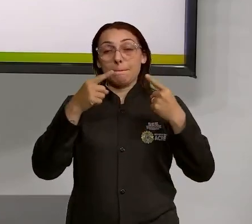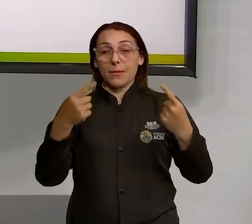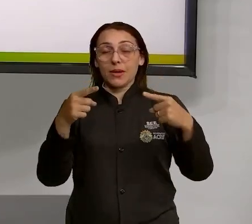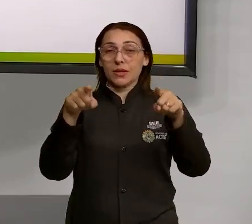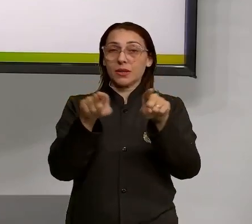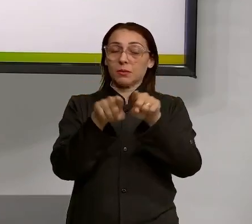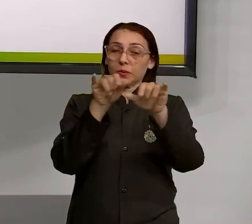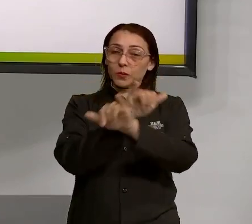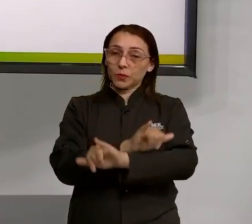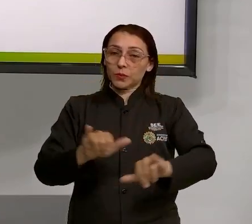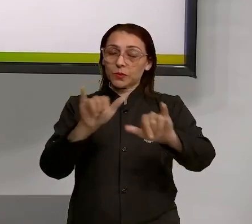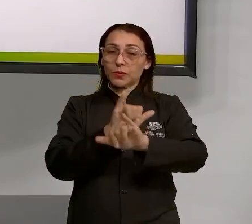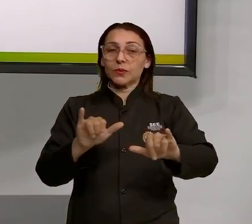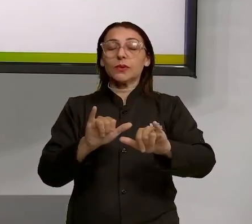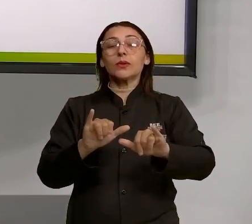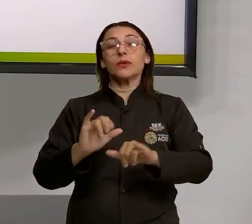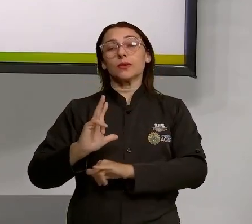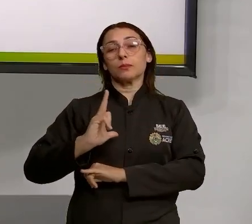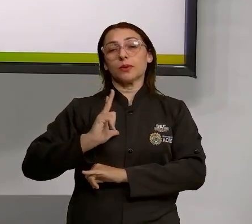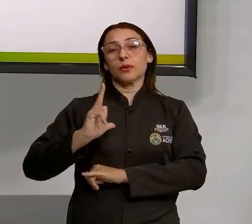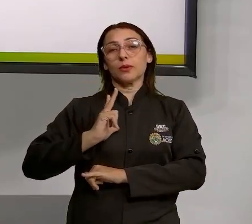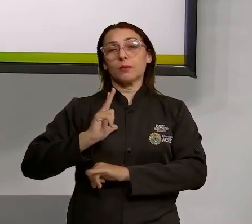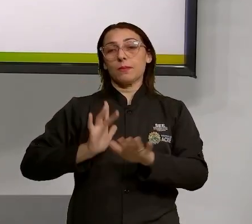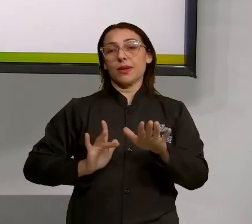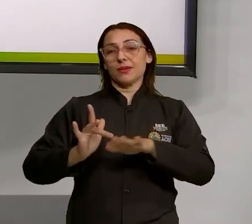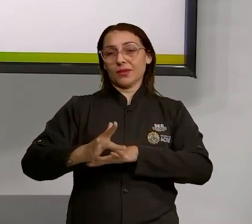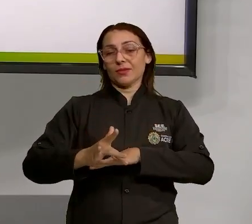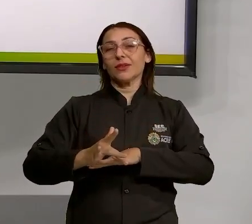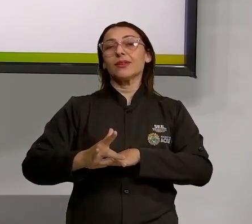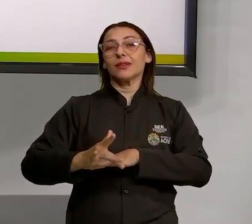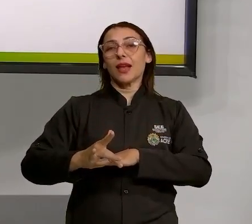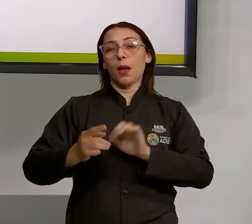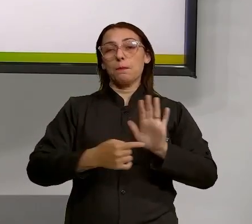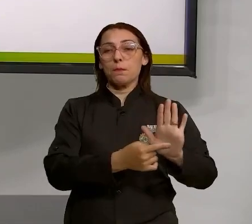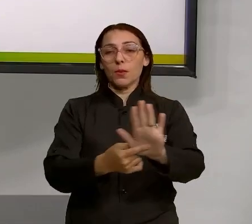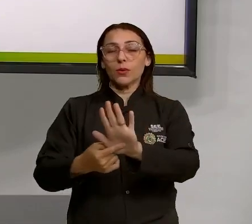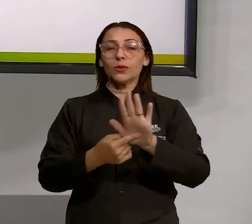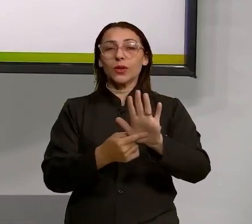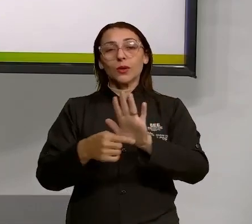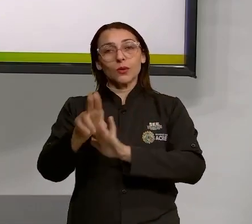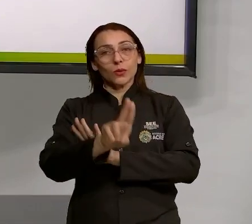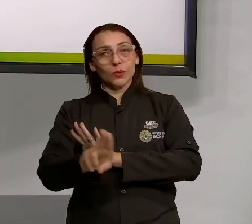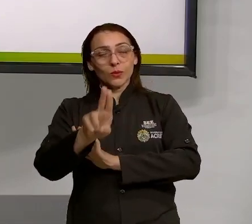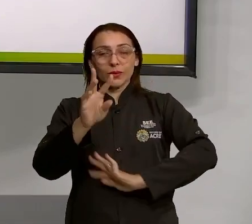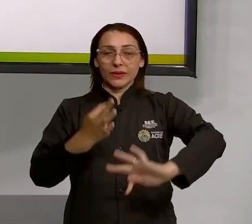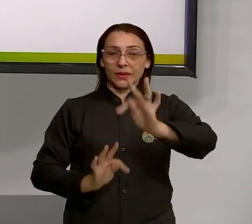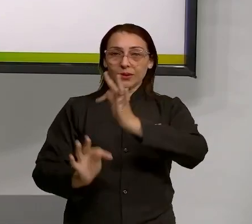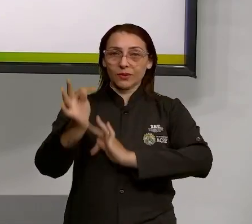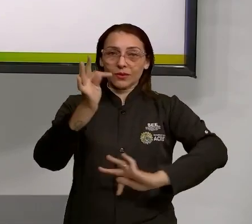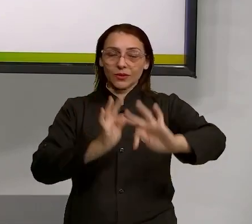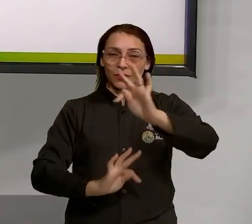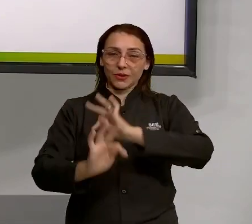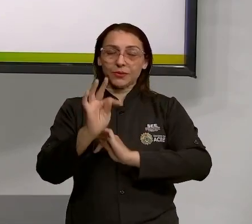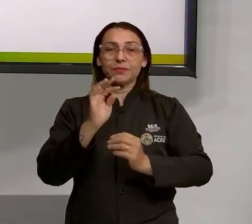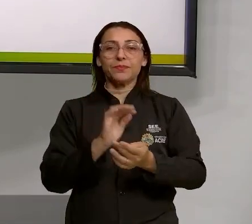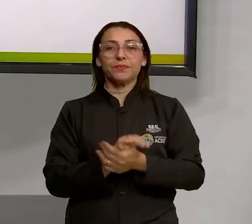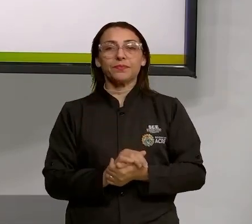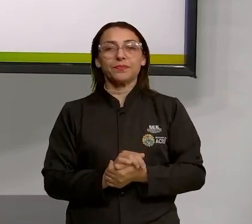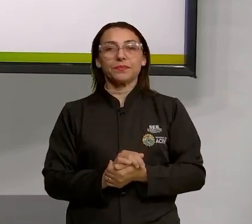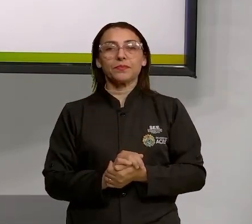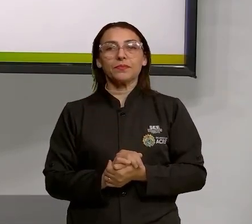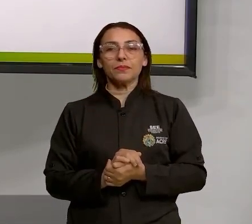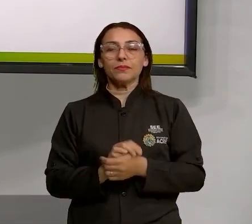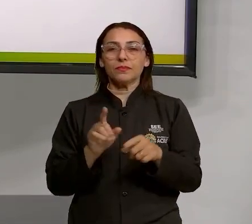acaba divulgando a nossa privacidade pelas redes sociais, através do uso da tecnologia. Isso é uma